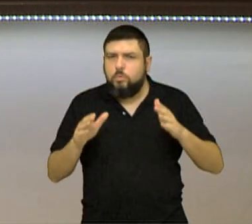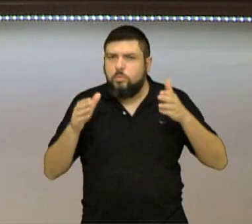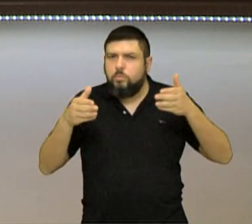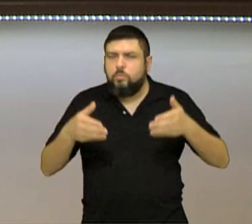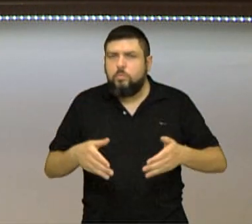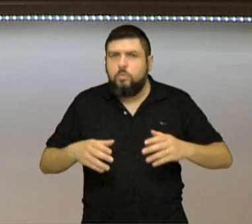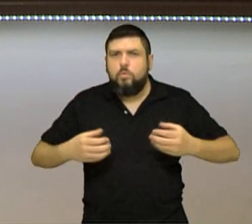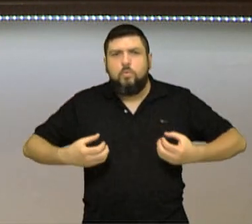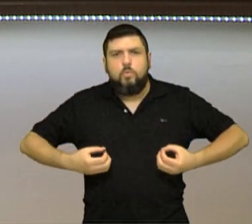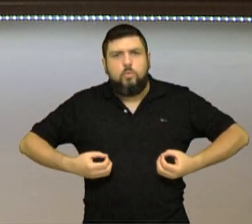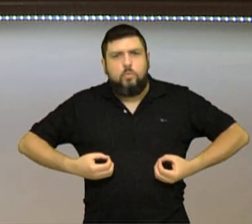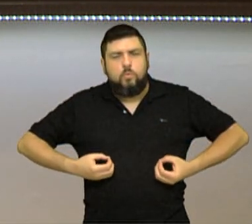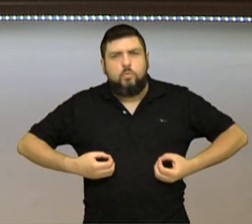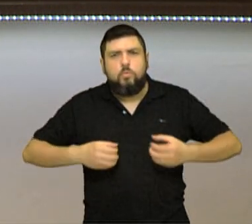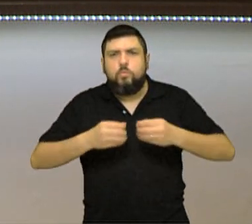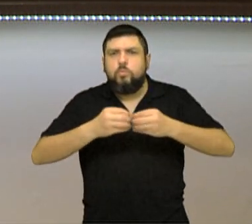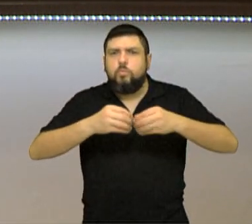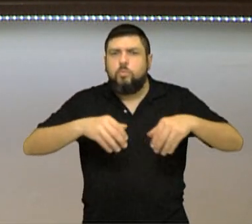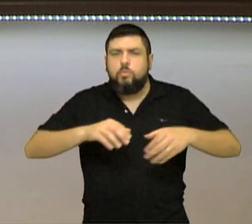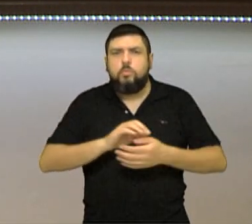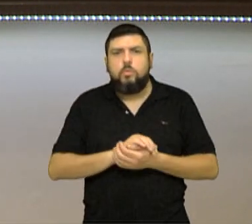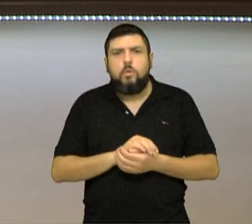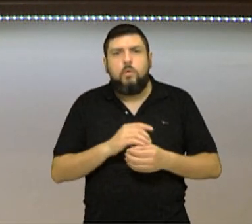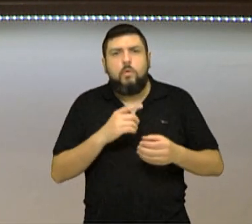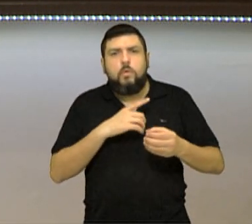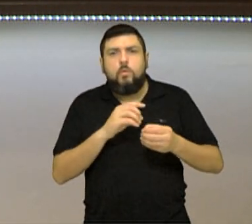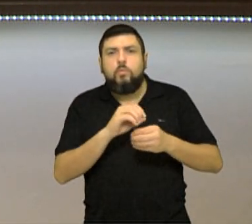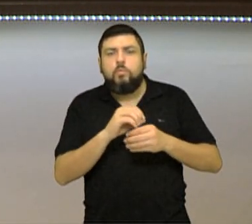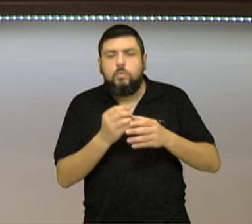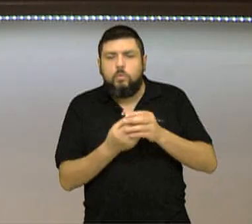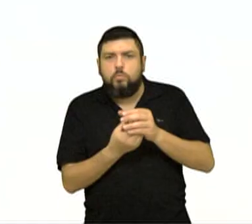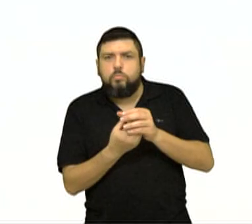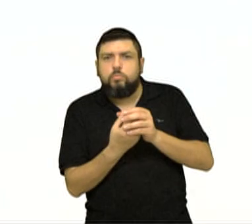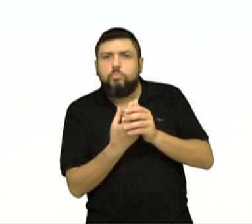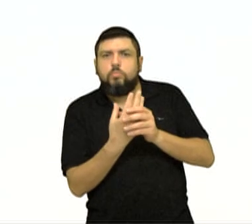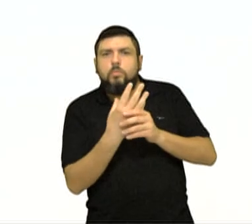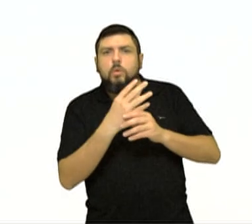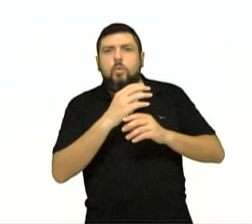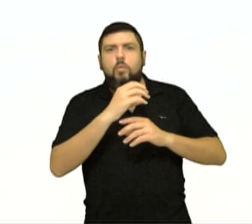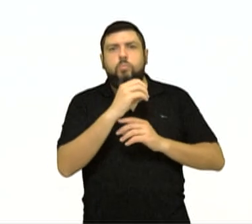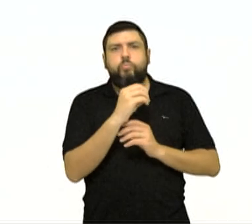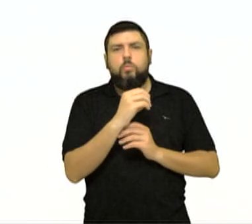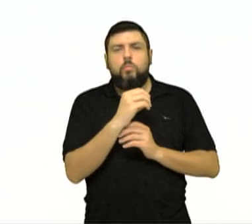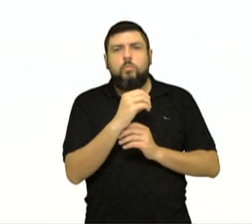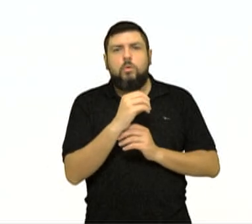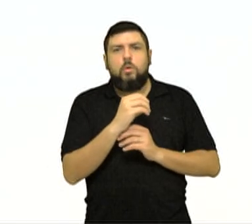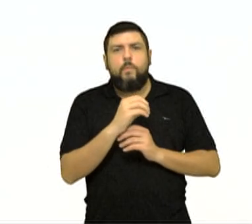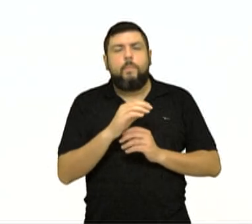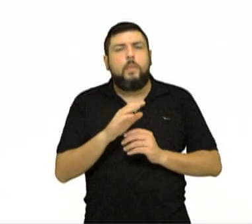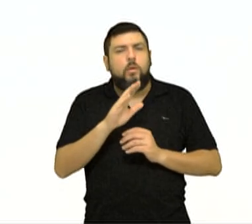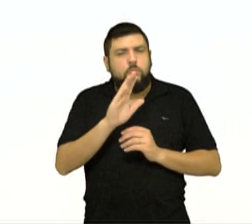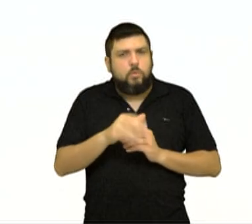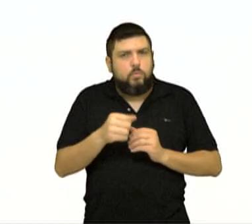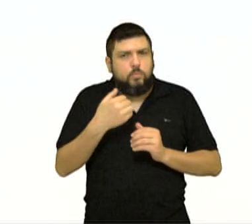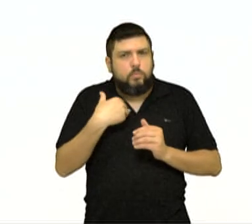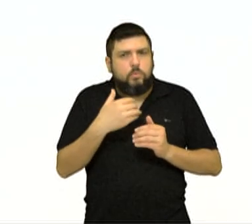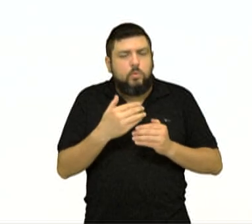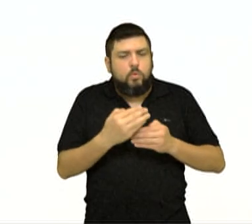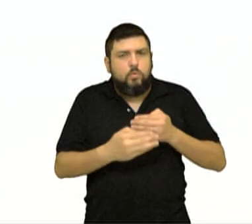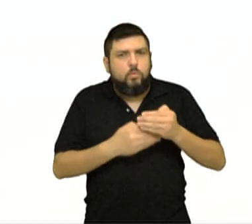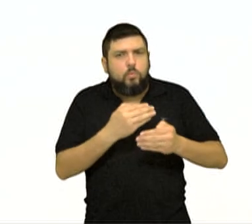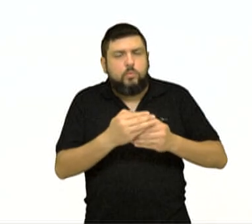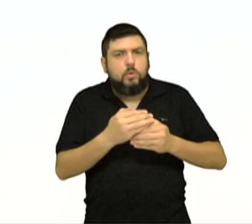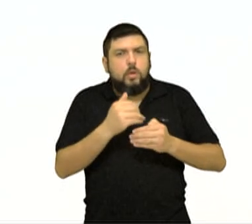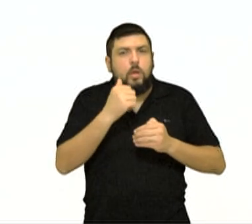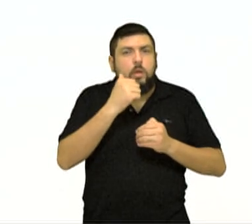né? É o processo no qual ocorre a formação dos óvulos ou ovócitos. Inicia já durante a fase embrionária, enquanto a menina